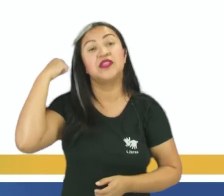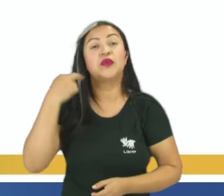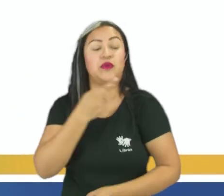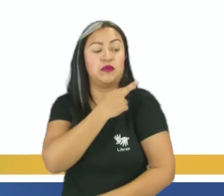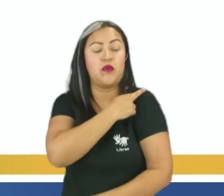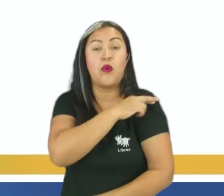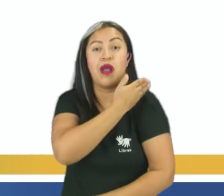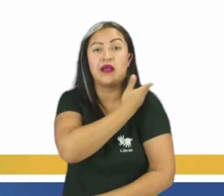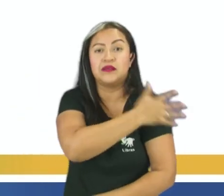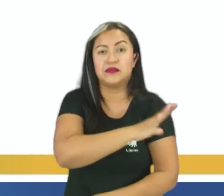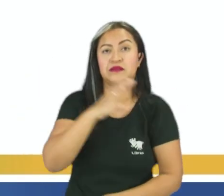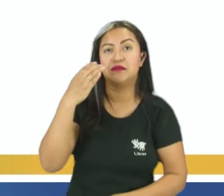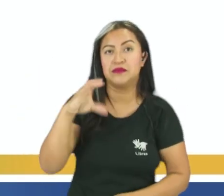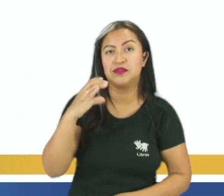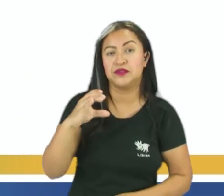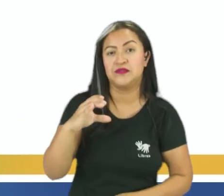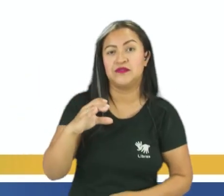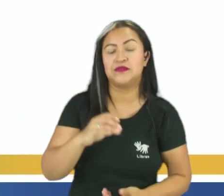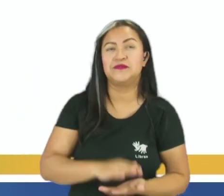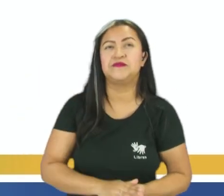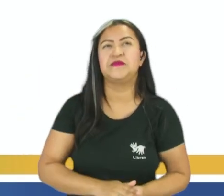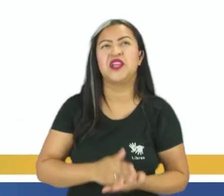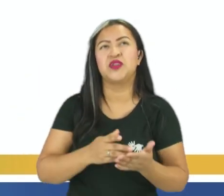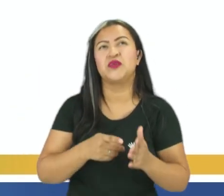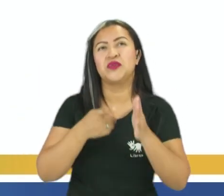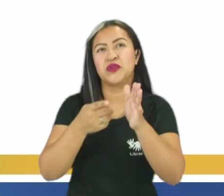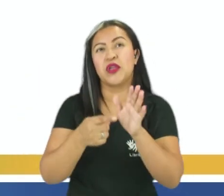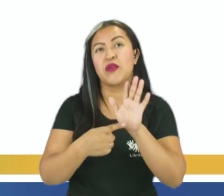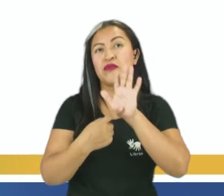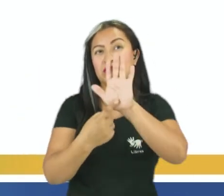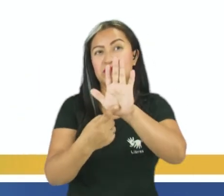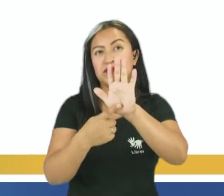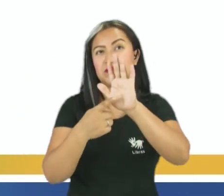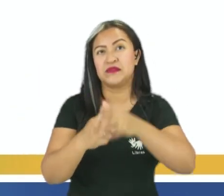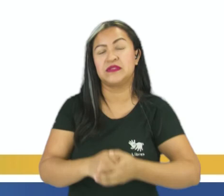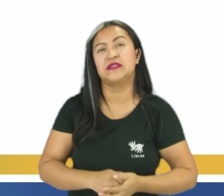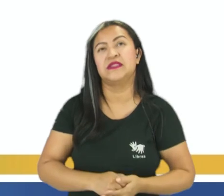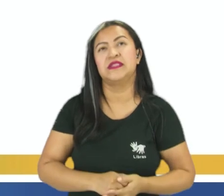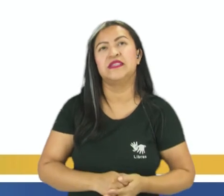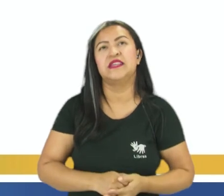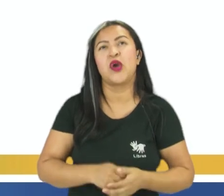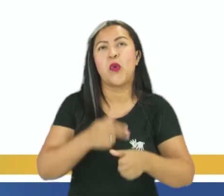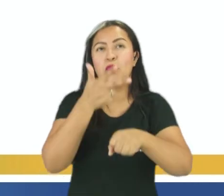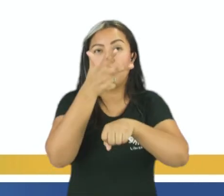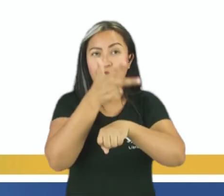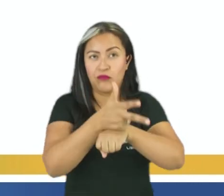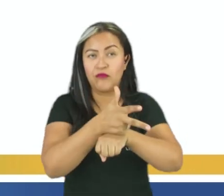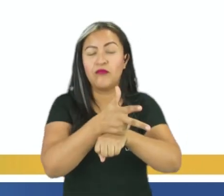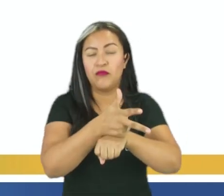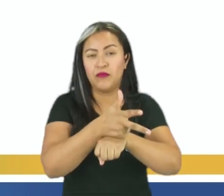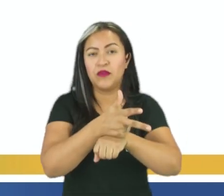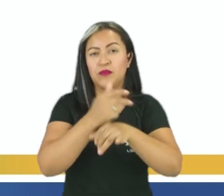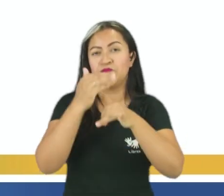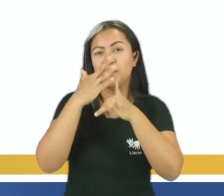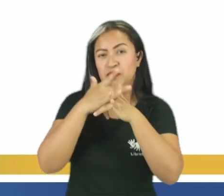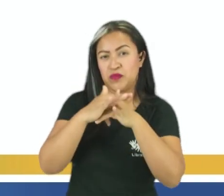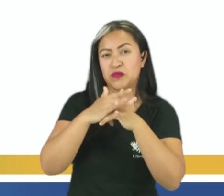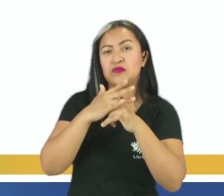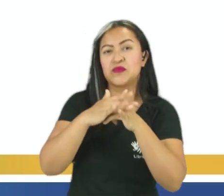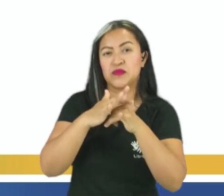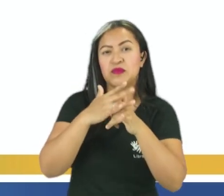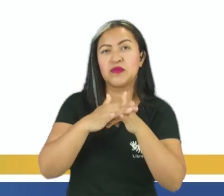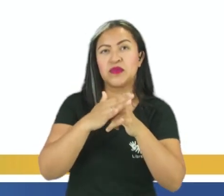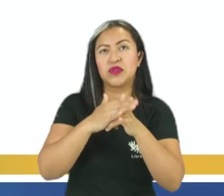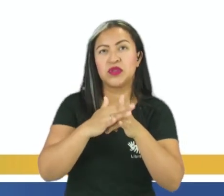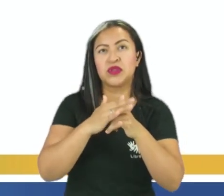científico. Deixo para vocês algumas indicações. O filme Vênus Negra, que é uma mulher negra que ela é exposta aí no museu, né,